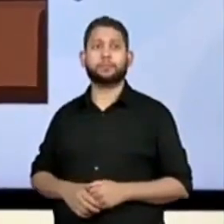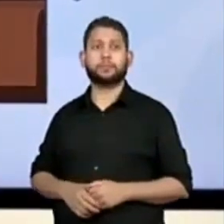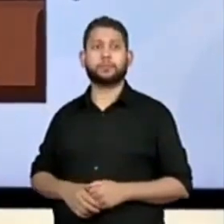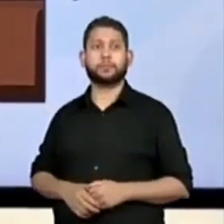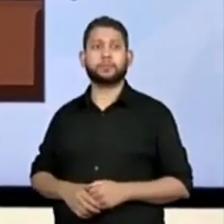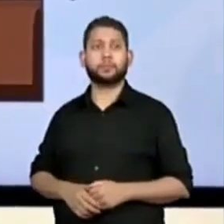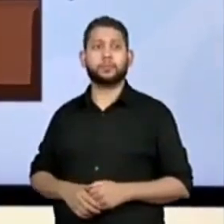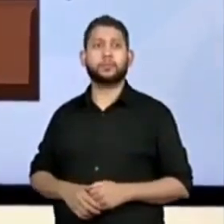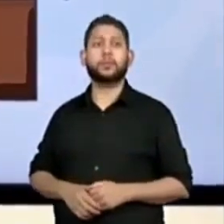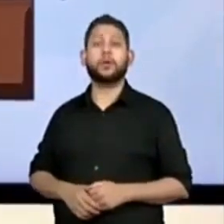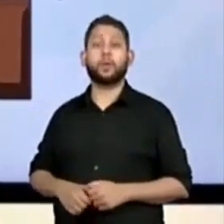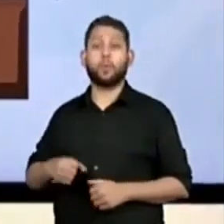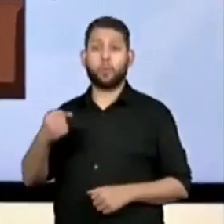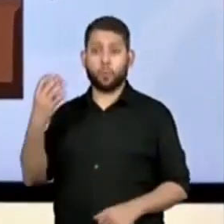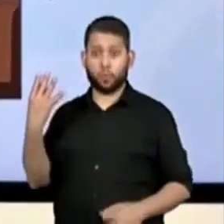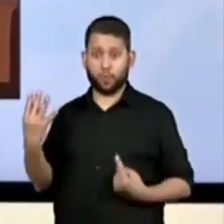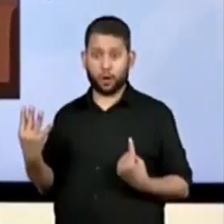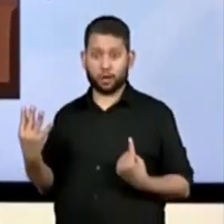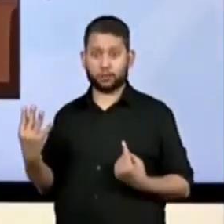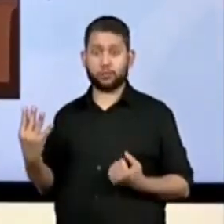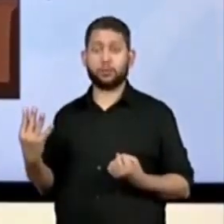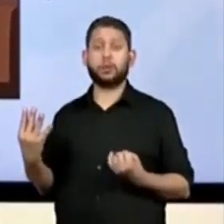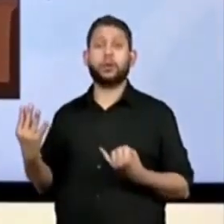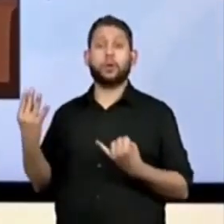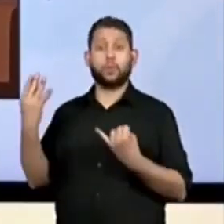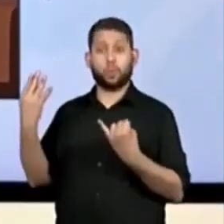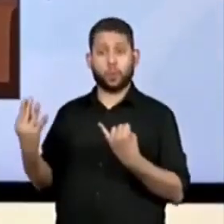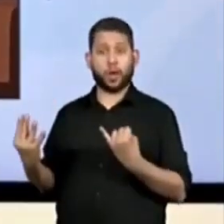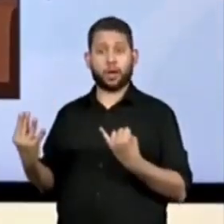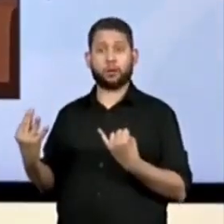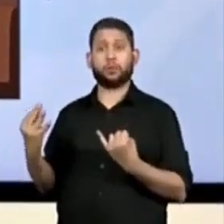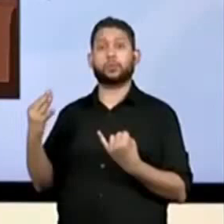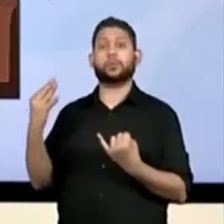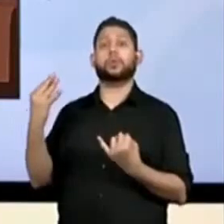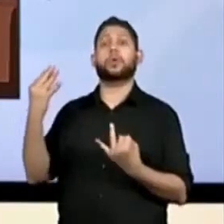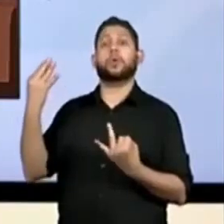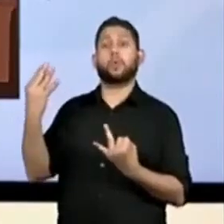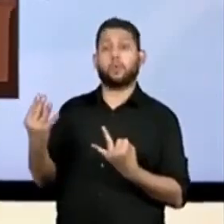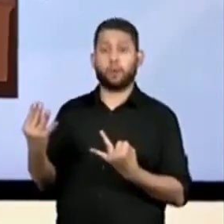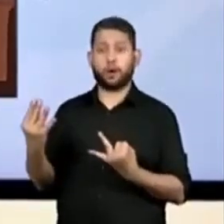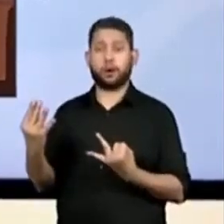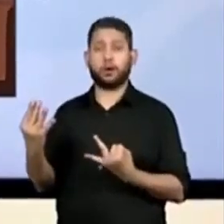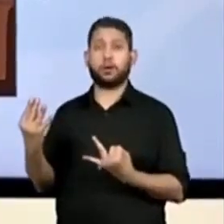ó 14 como fica fácil 4